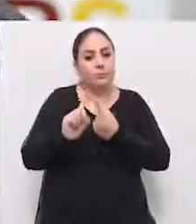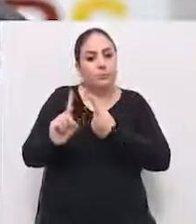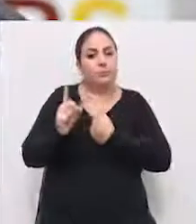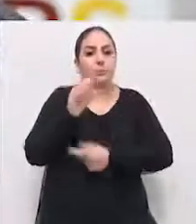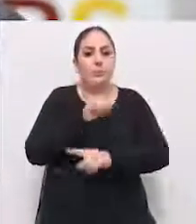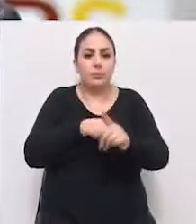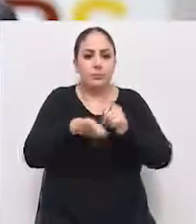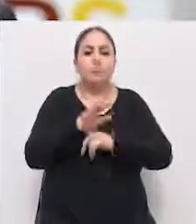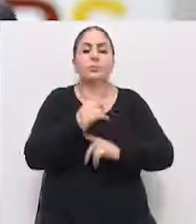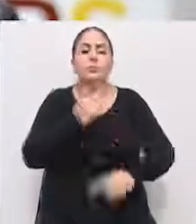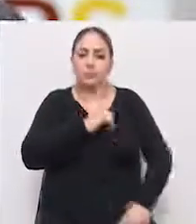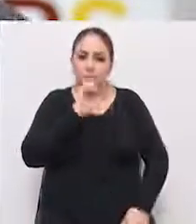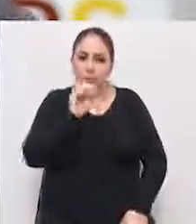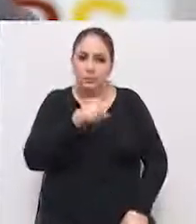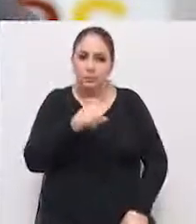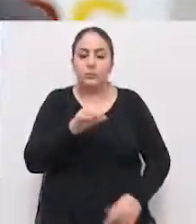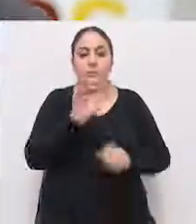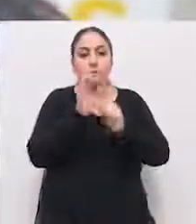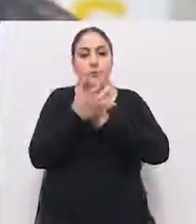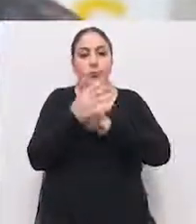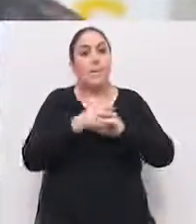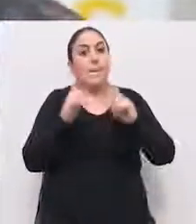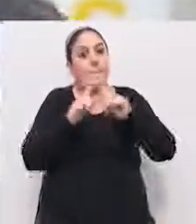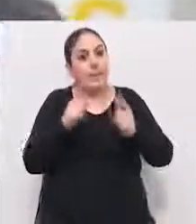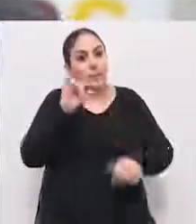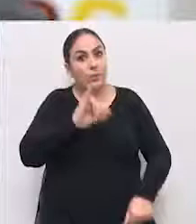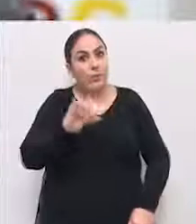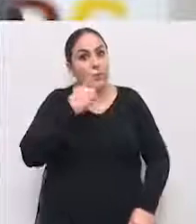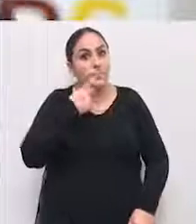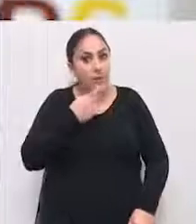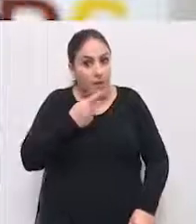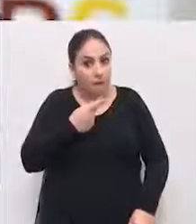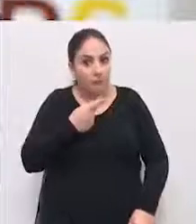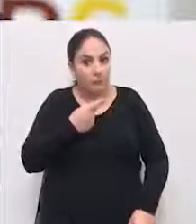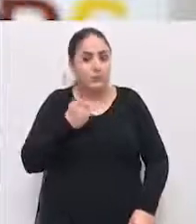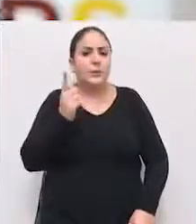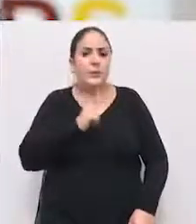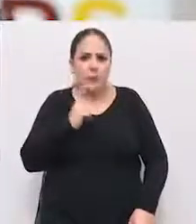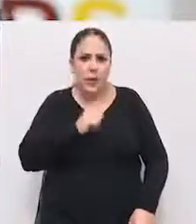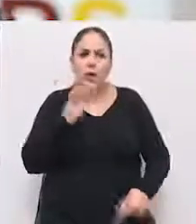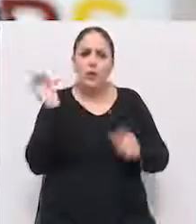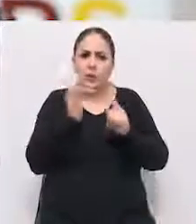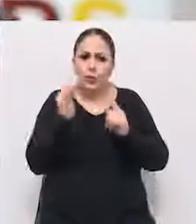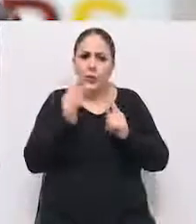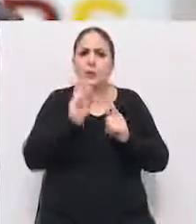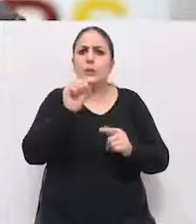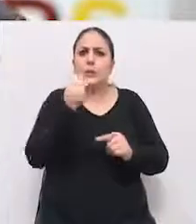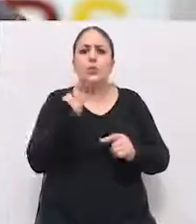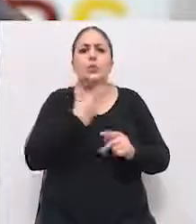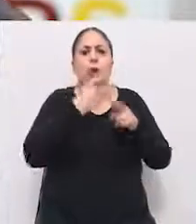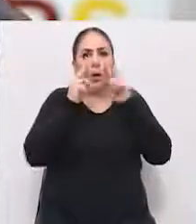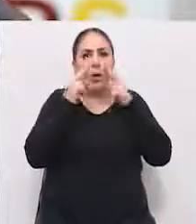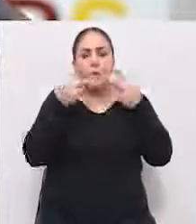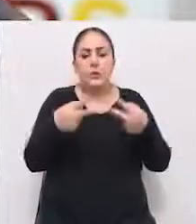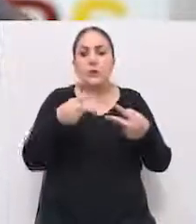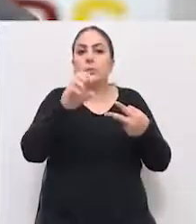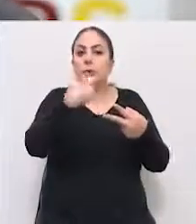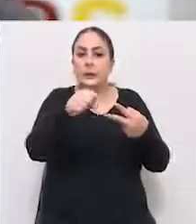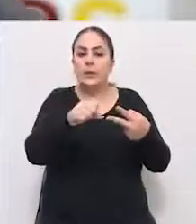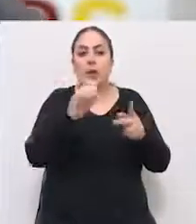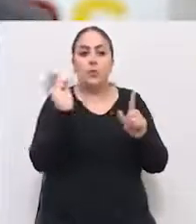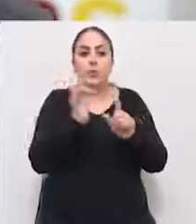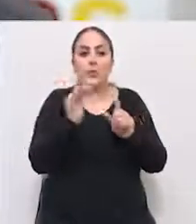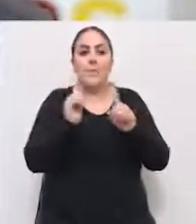também com o distanciamento social, tem a ver sim com a pandemia, mas é importante dizer, tem essa influência, nós reconhecemos